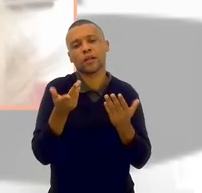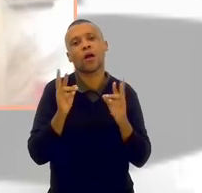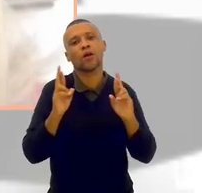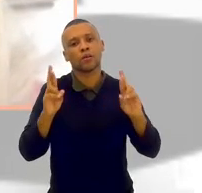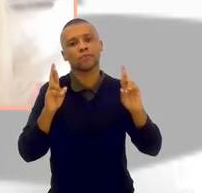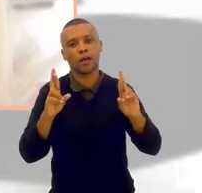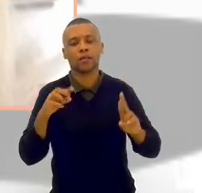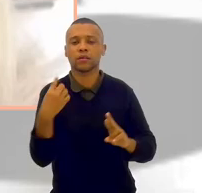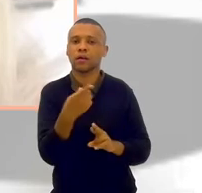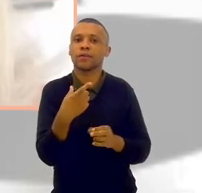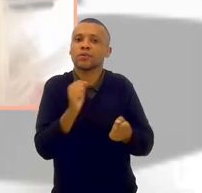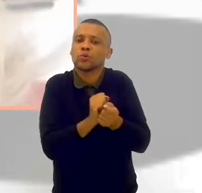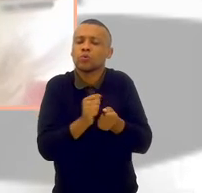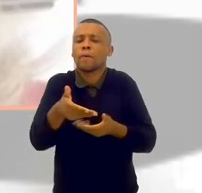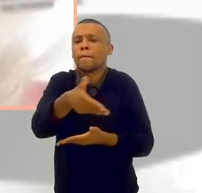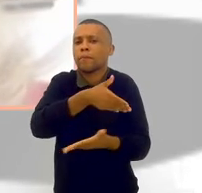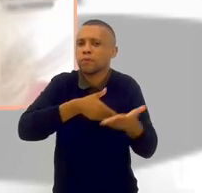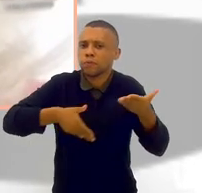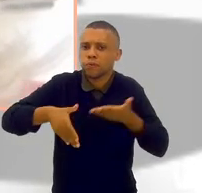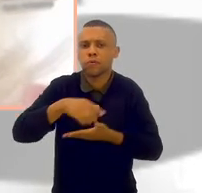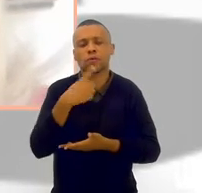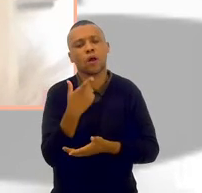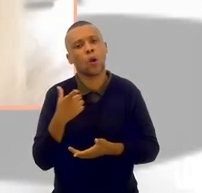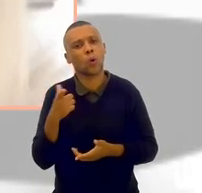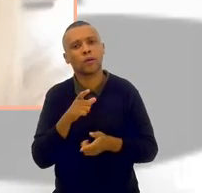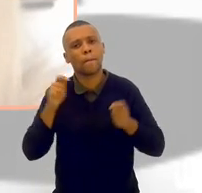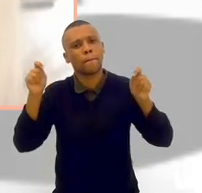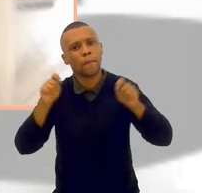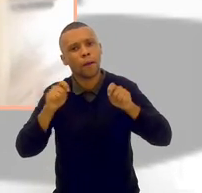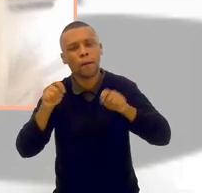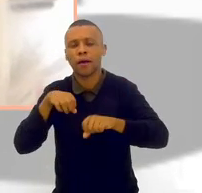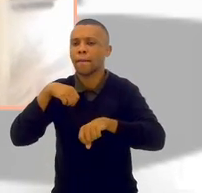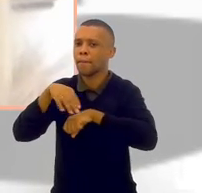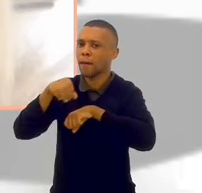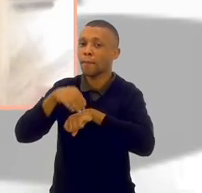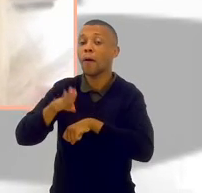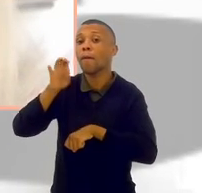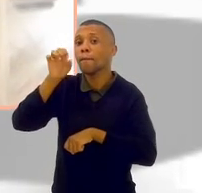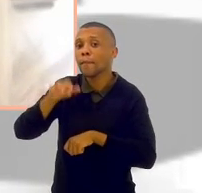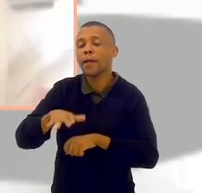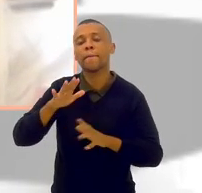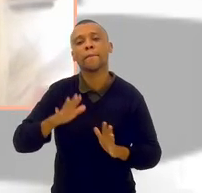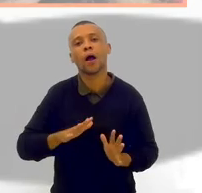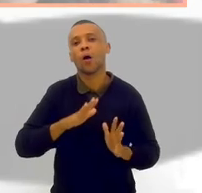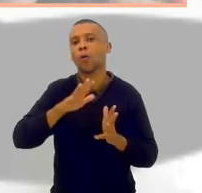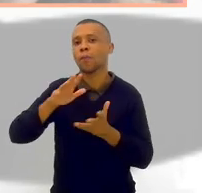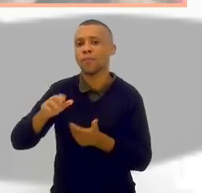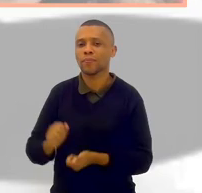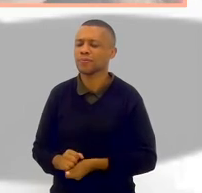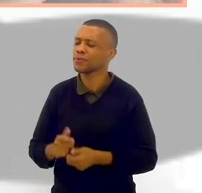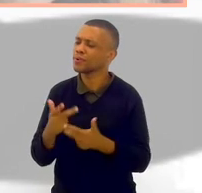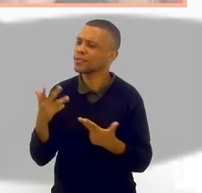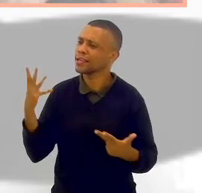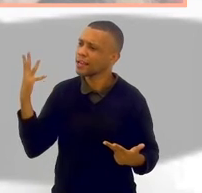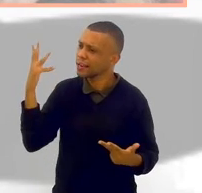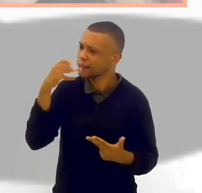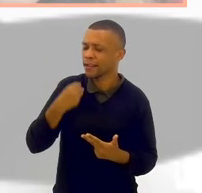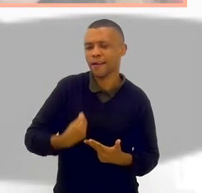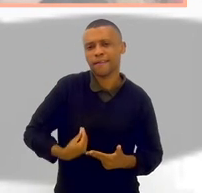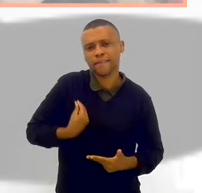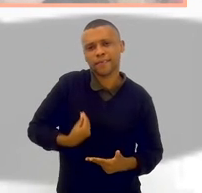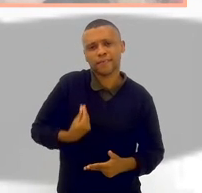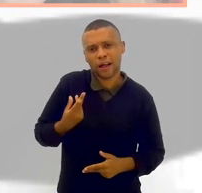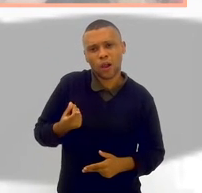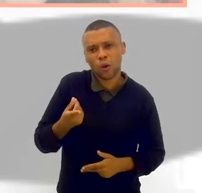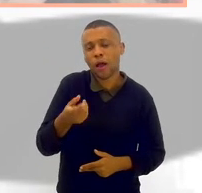que esteja sempre com a gente, que a gente possa estar sempre levando o bem para o mundo. Que Obrigada. coisa linda,